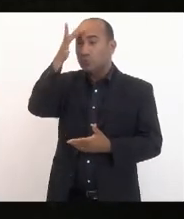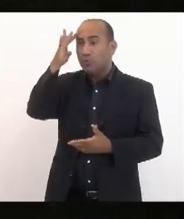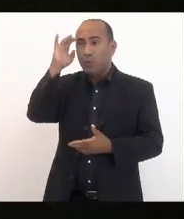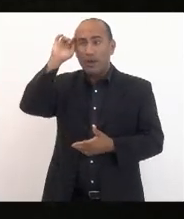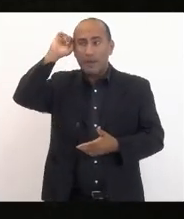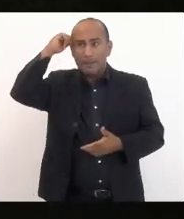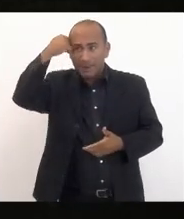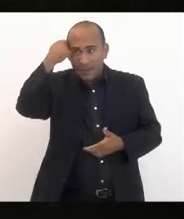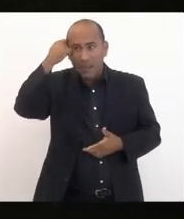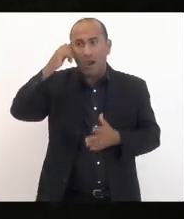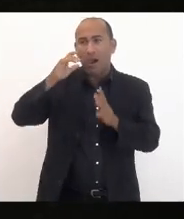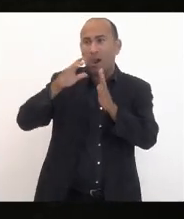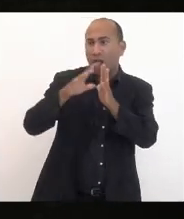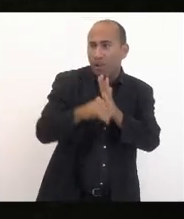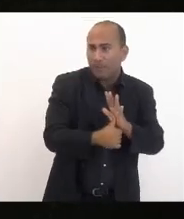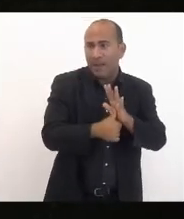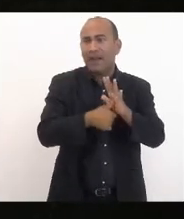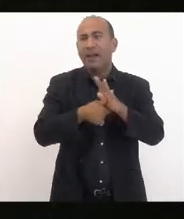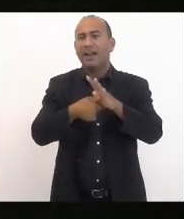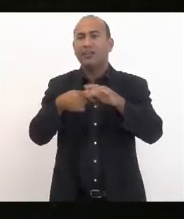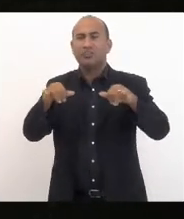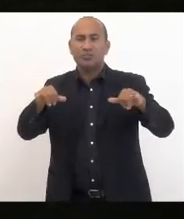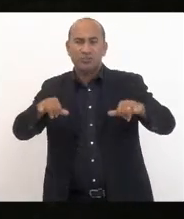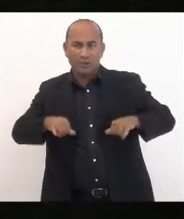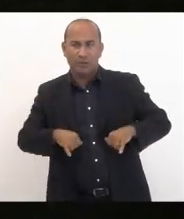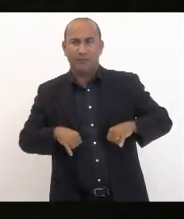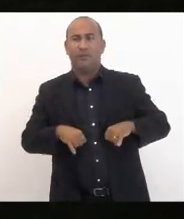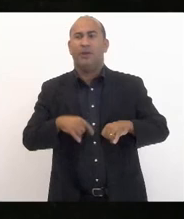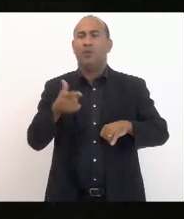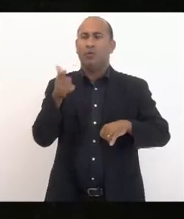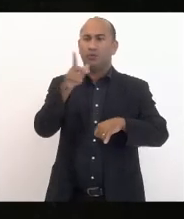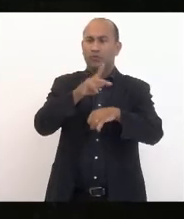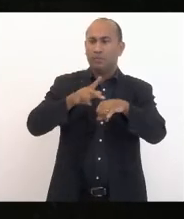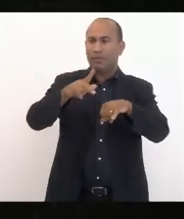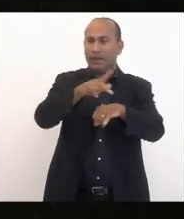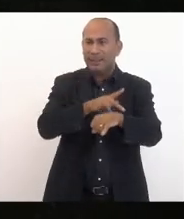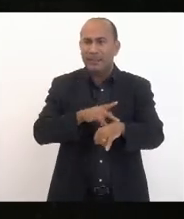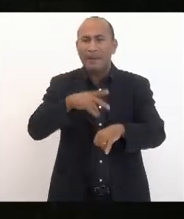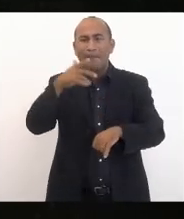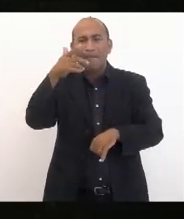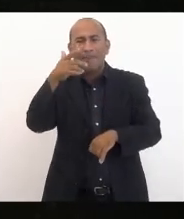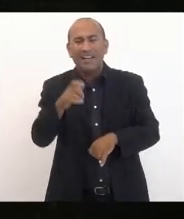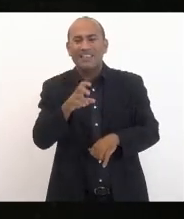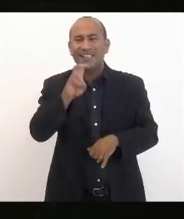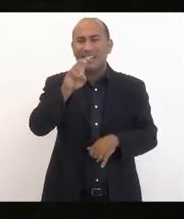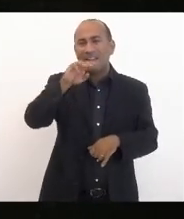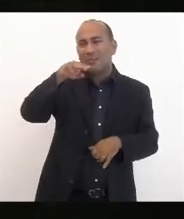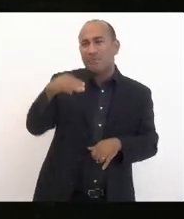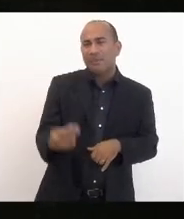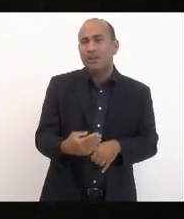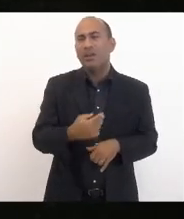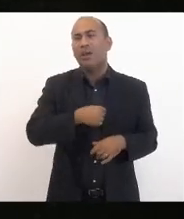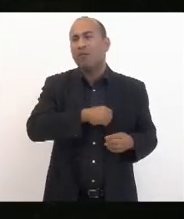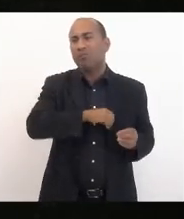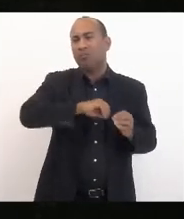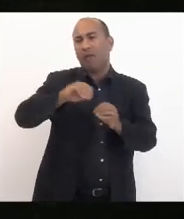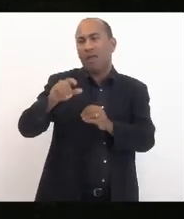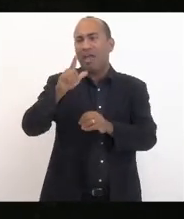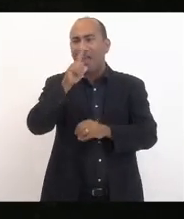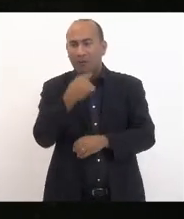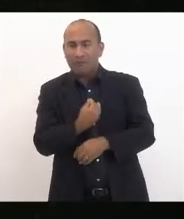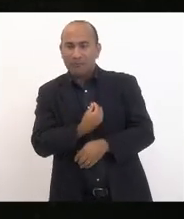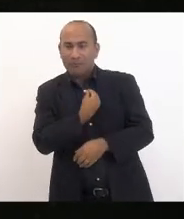negras sequestradas em África, mais de 500 mil lançadas ao Atlântico vivas.